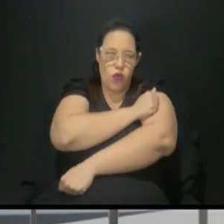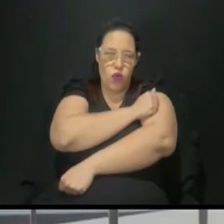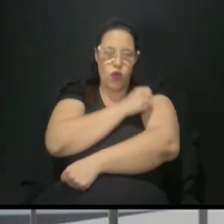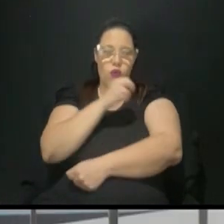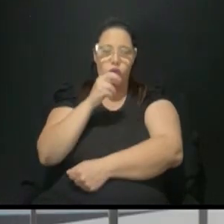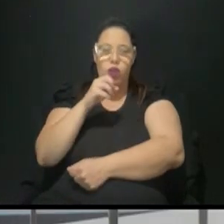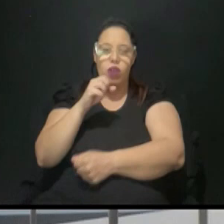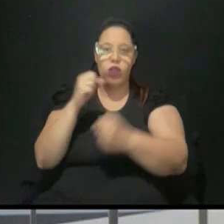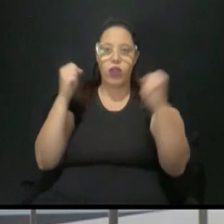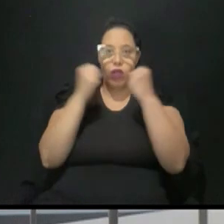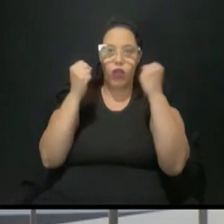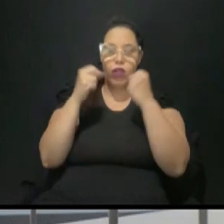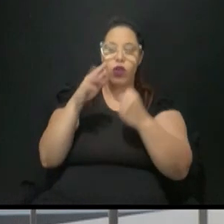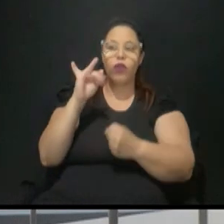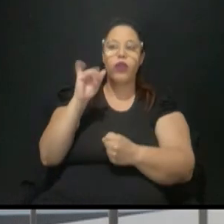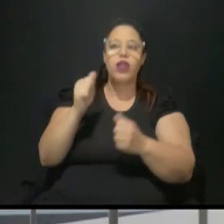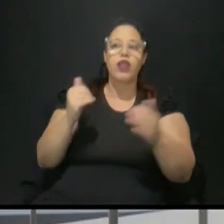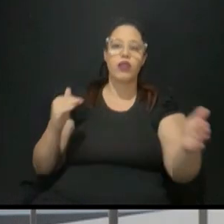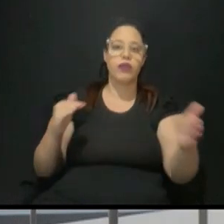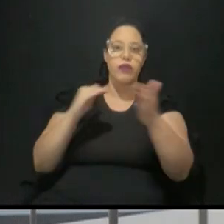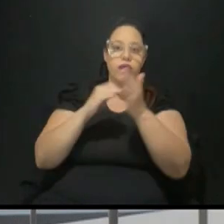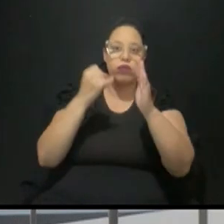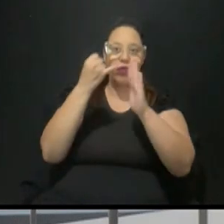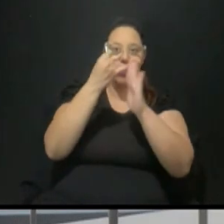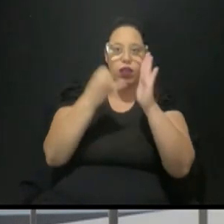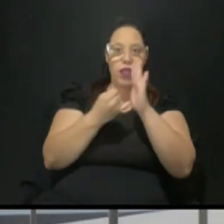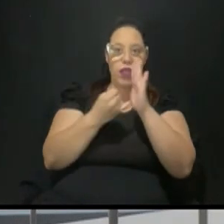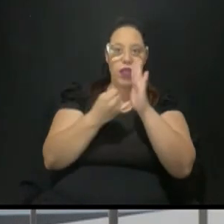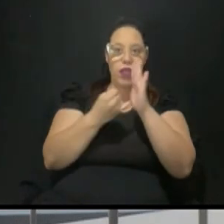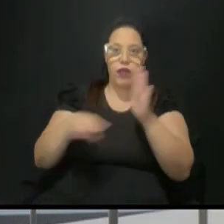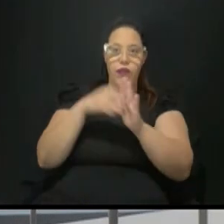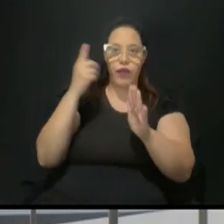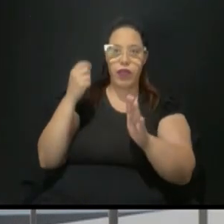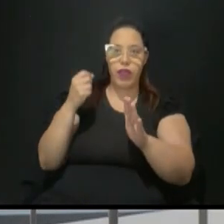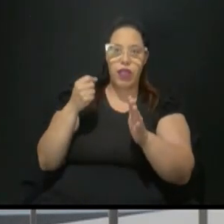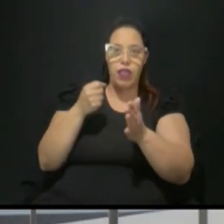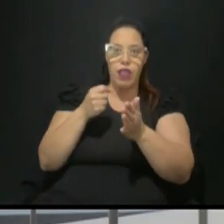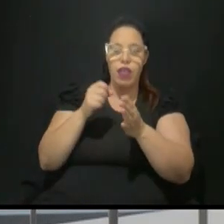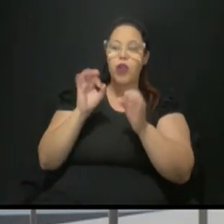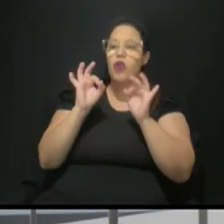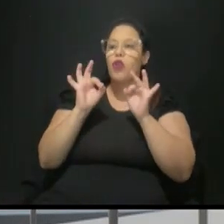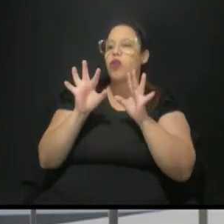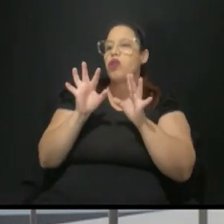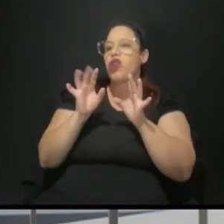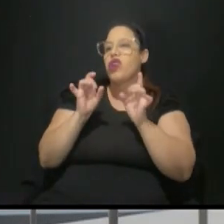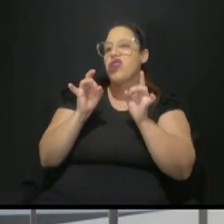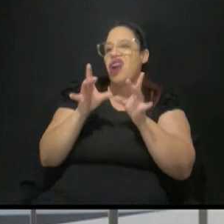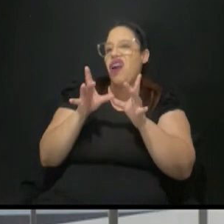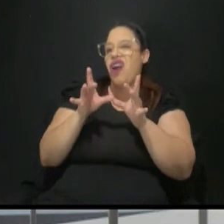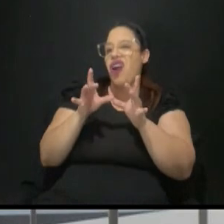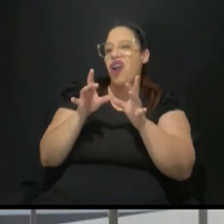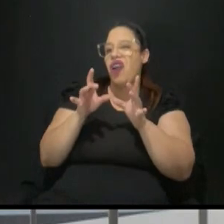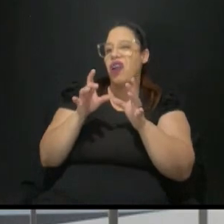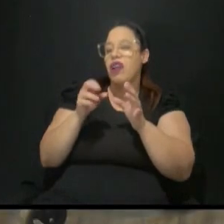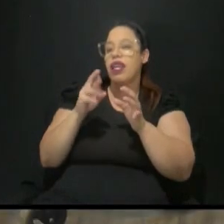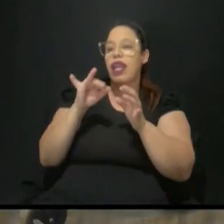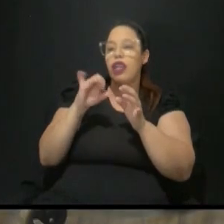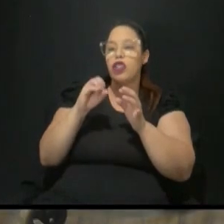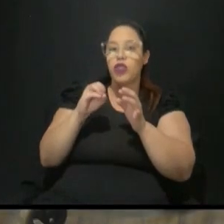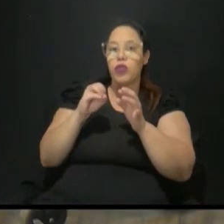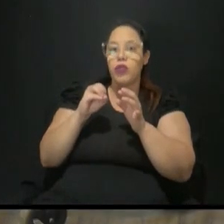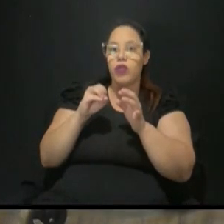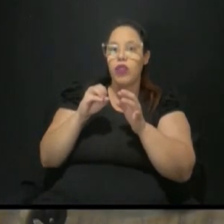instituição, ele vem primeiro para cumprir apenas a grade curricular, que é o estágio dele. Né? Tem um estágio obrigatório. Um